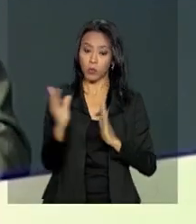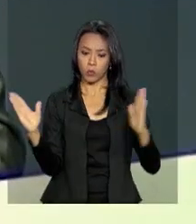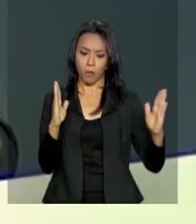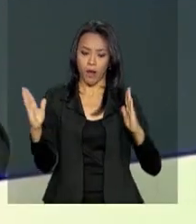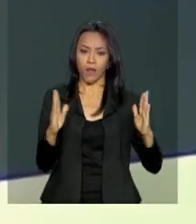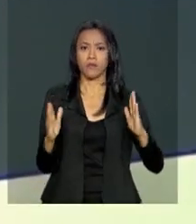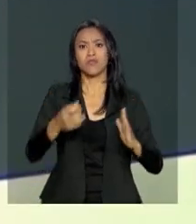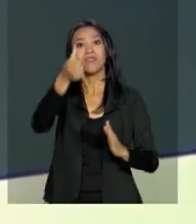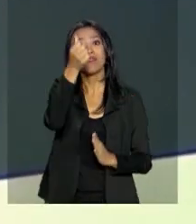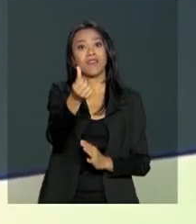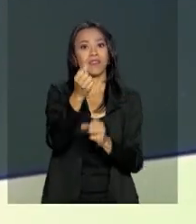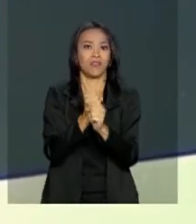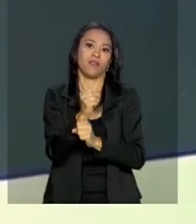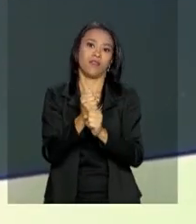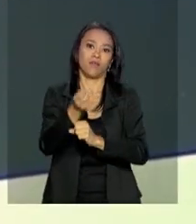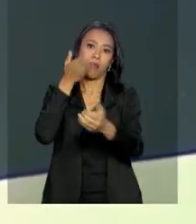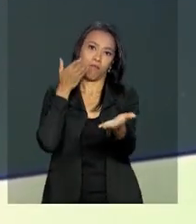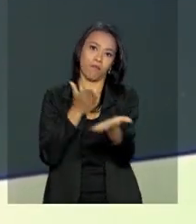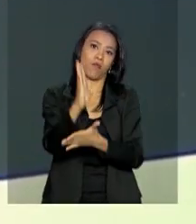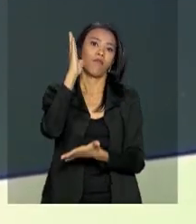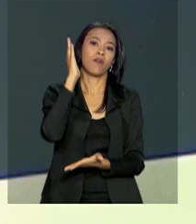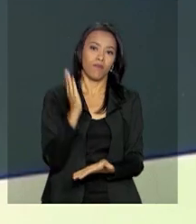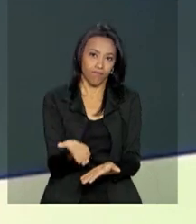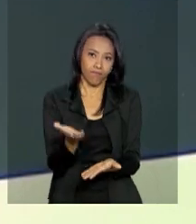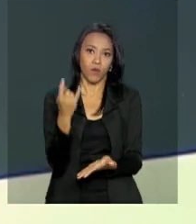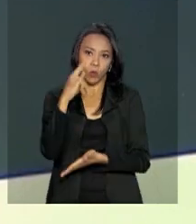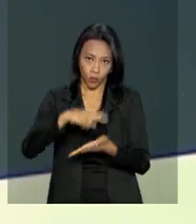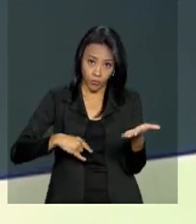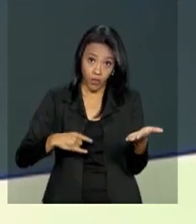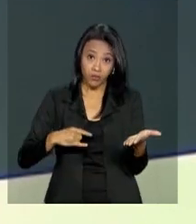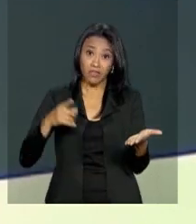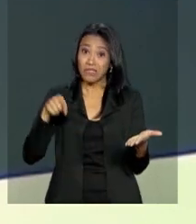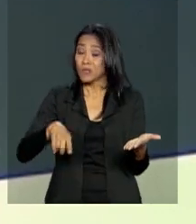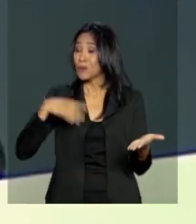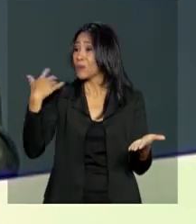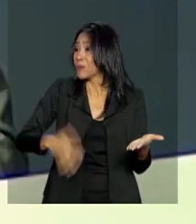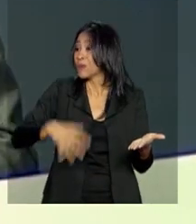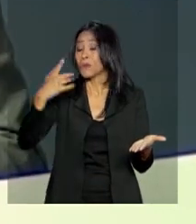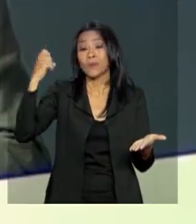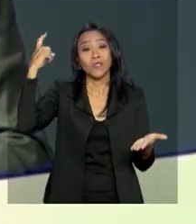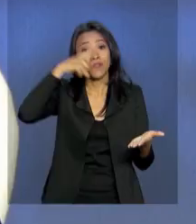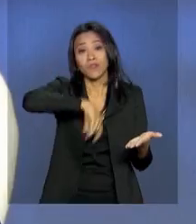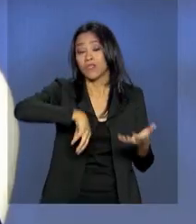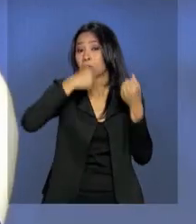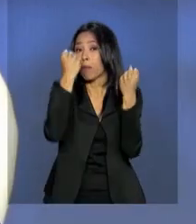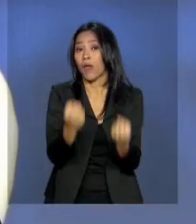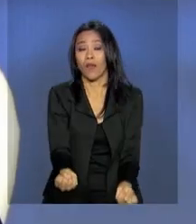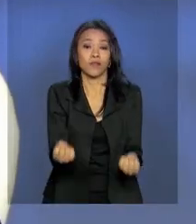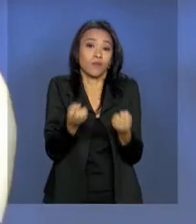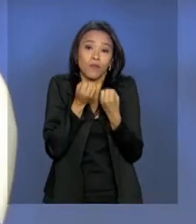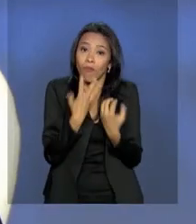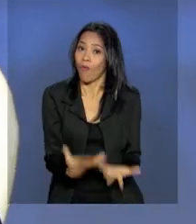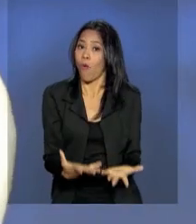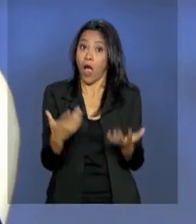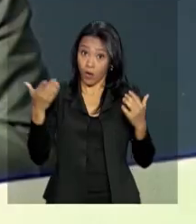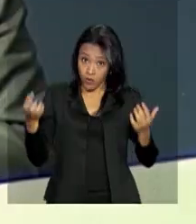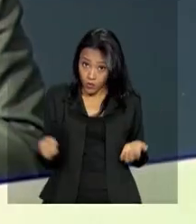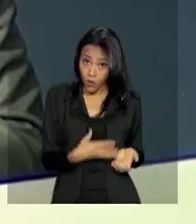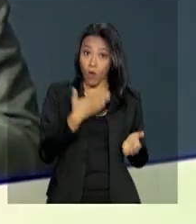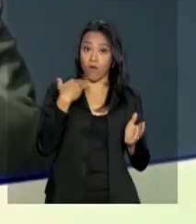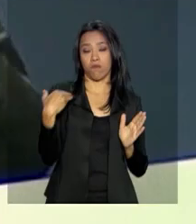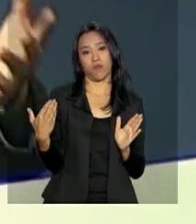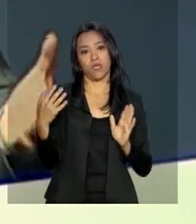seis anos para a aprovação das rpvs primárias o que penaliza demais da radiodifusão brasileira com essa medida nós